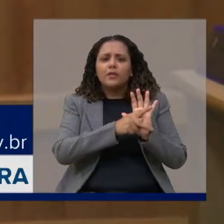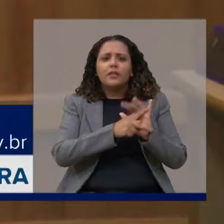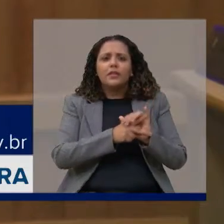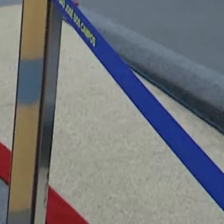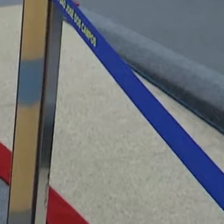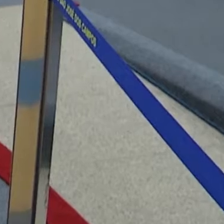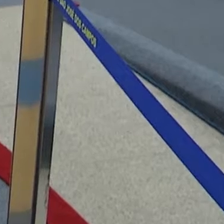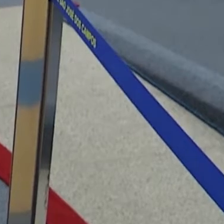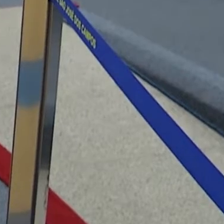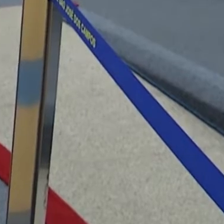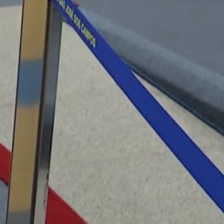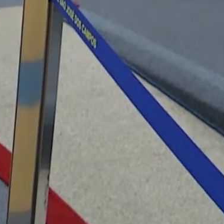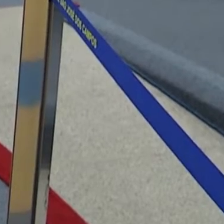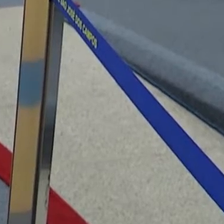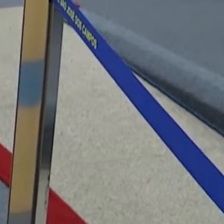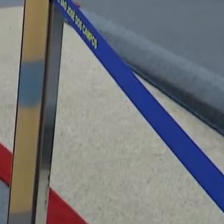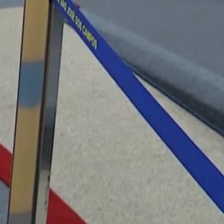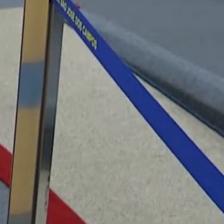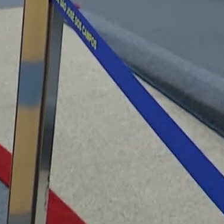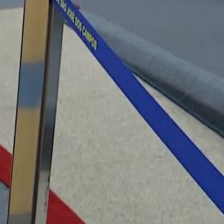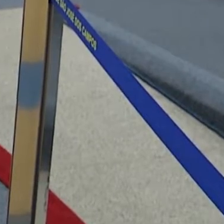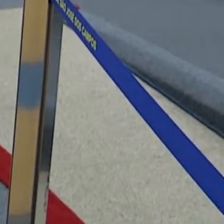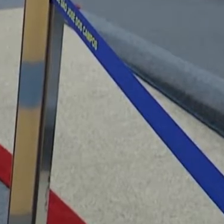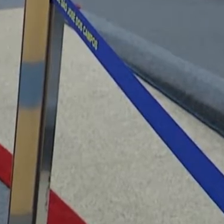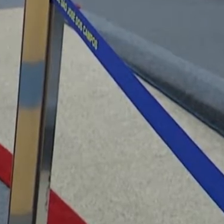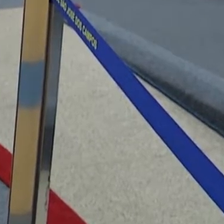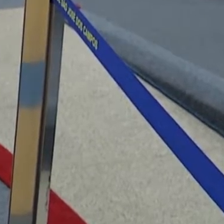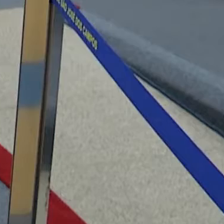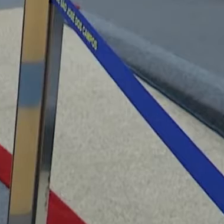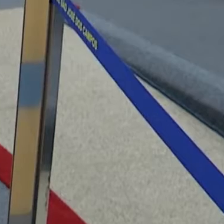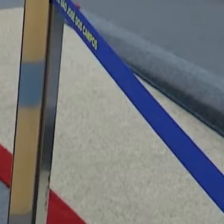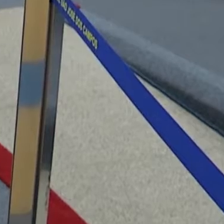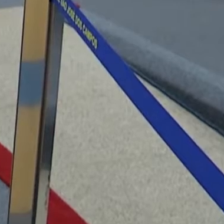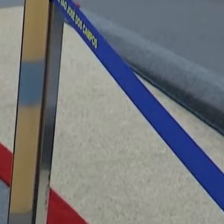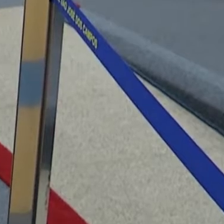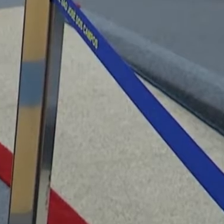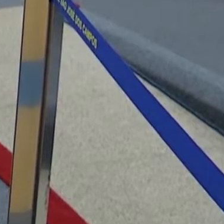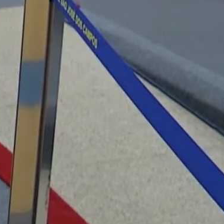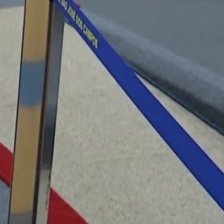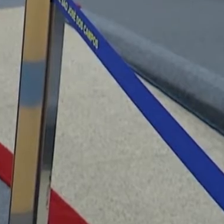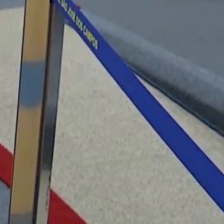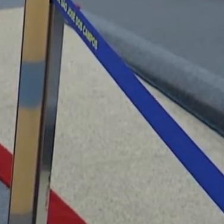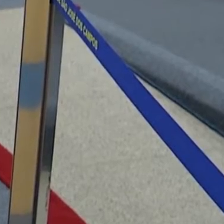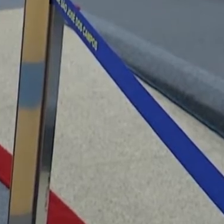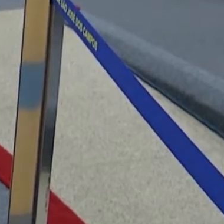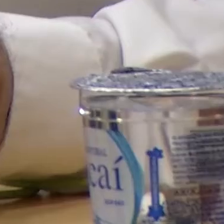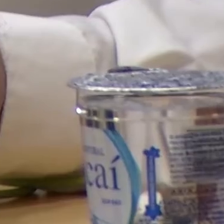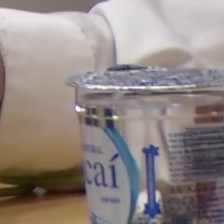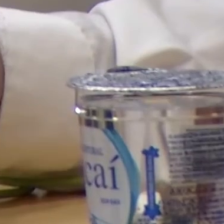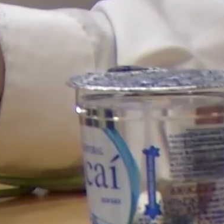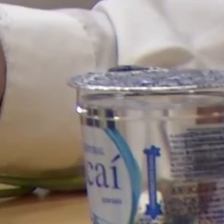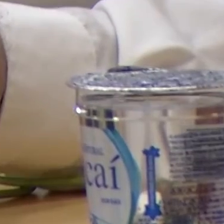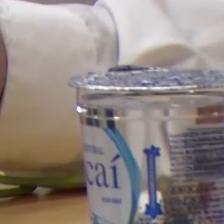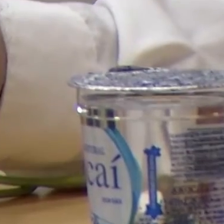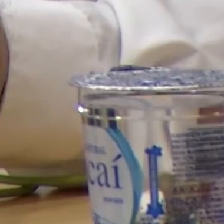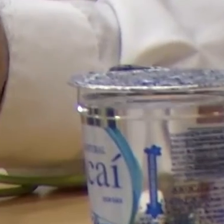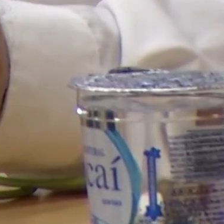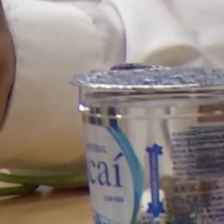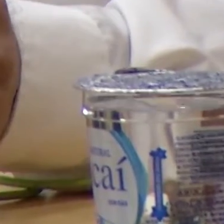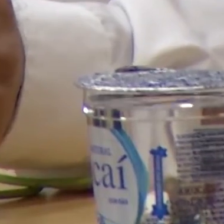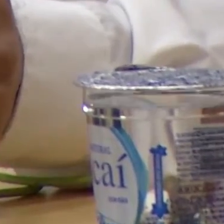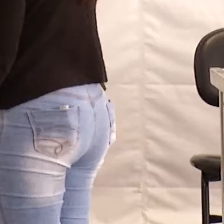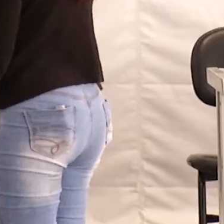dos Campos. A data foi escolhida em referência à notificação do primeiro caso de Covid-19 no país, e a proposta tem